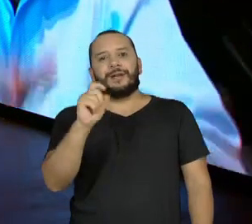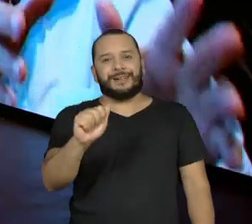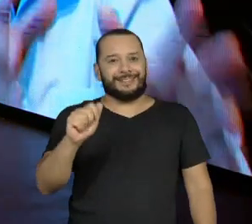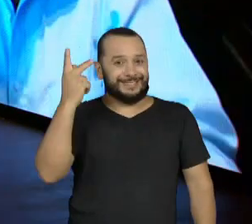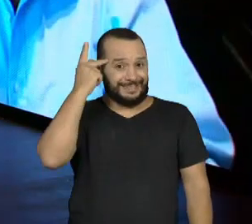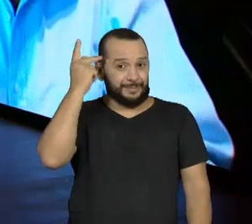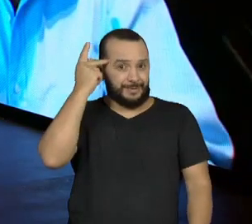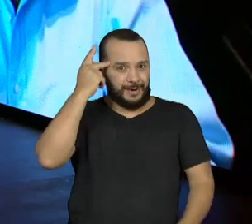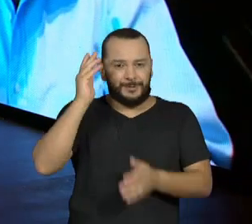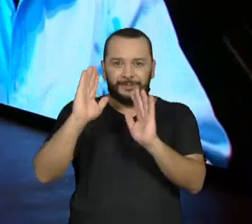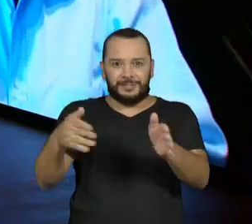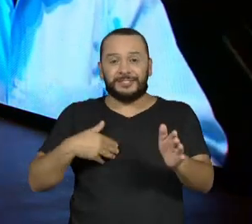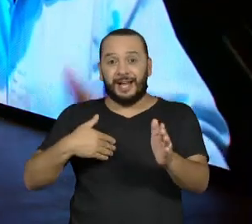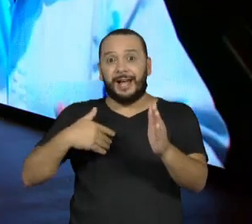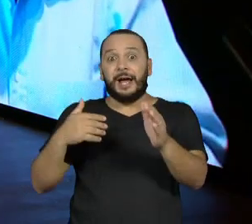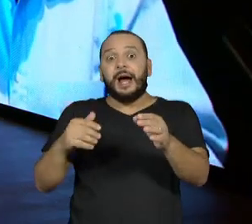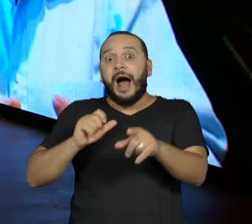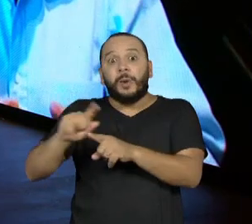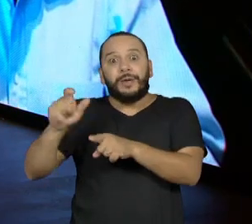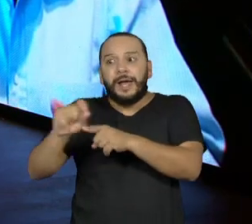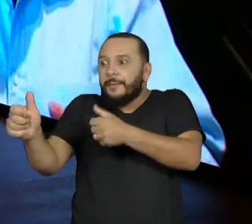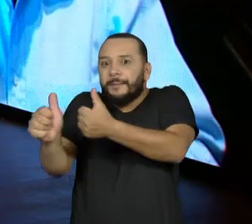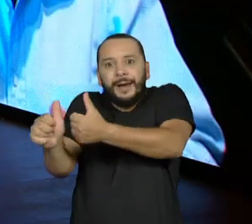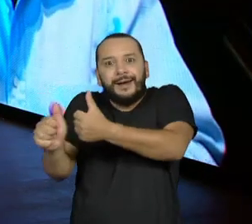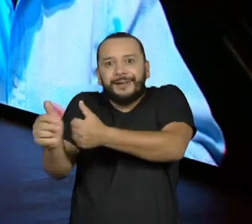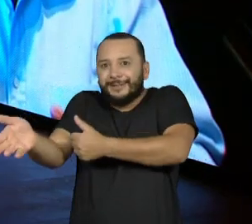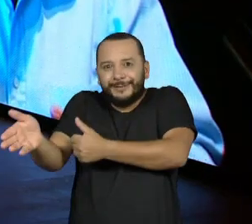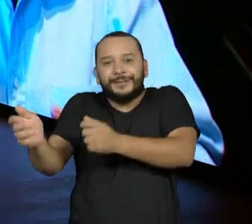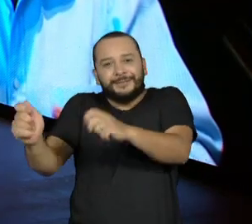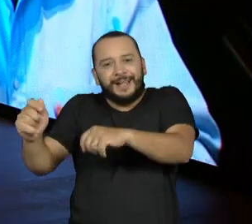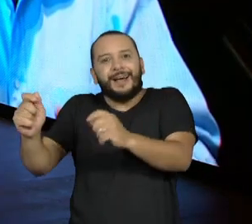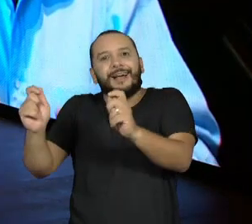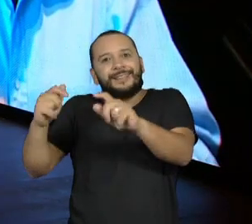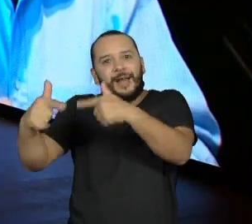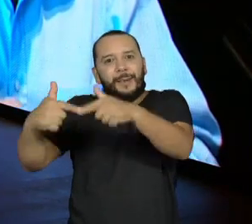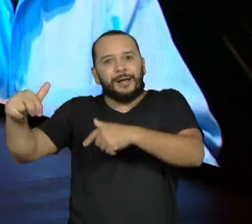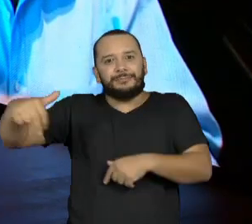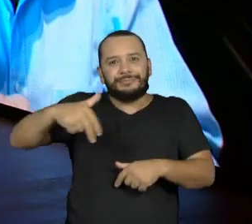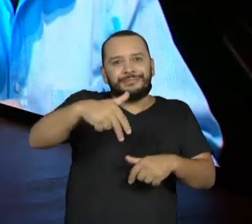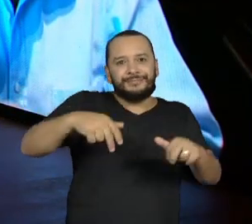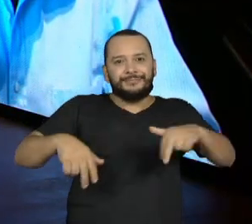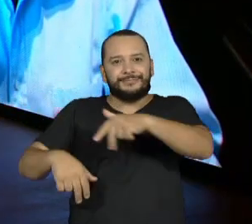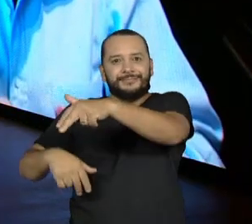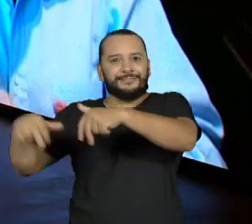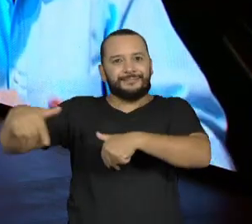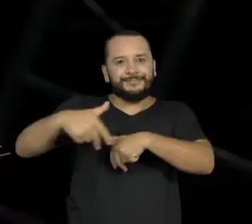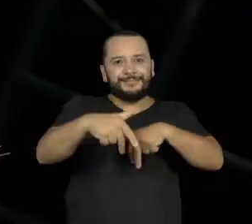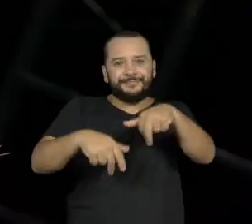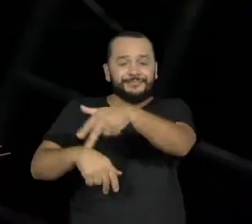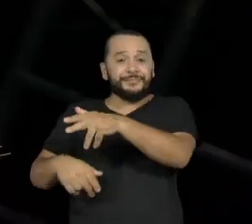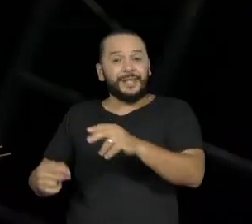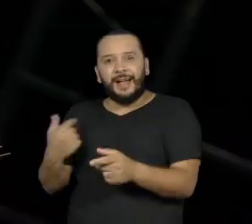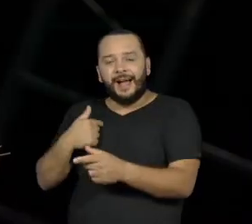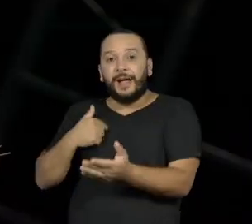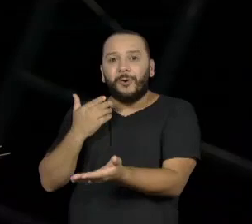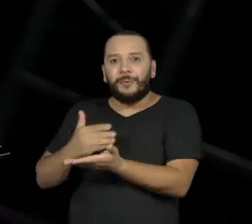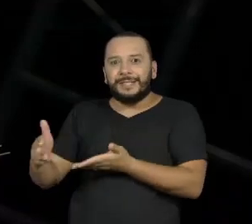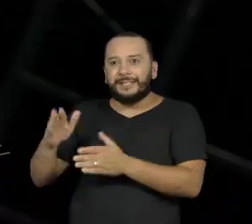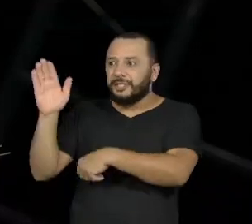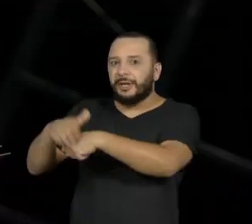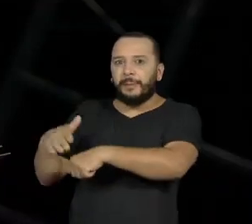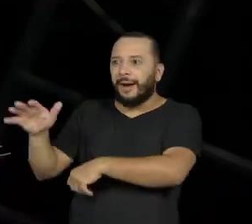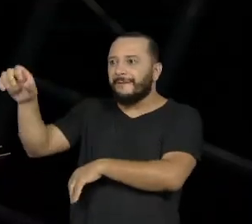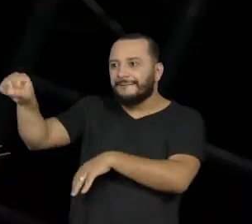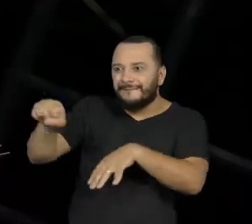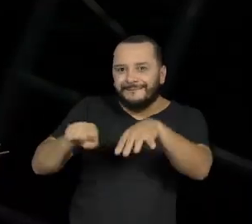vizinho da Folha praticamente. E ali comecei também a montar a pequena equipe de auxiliares. Aí a coisa